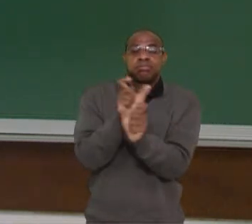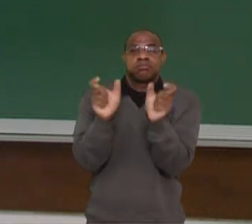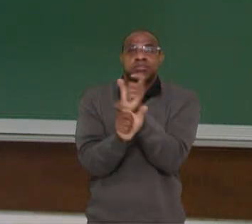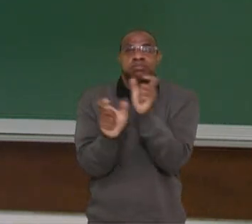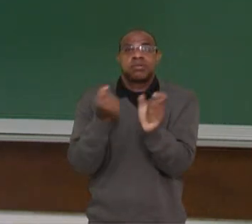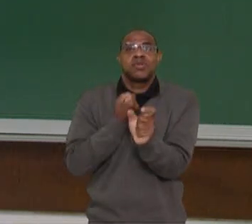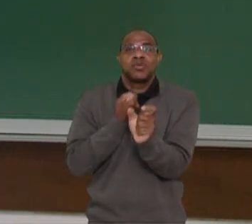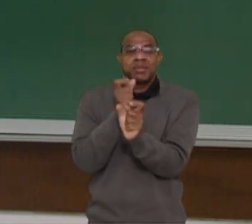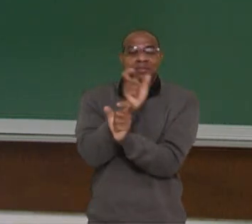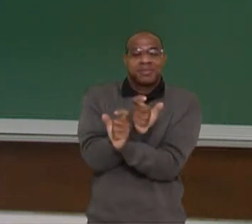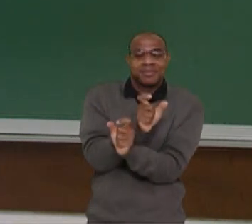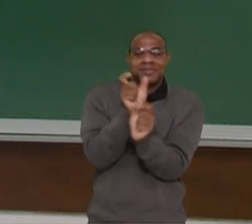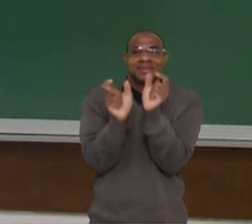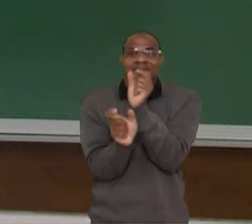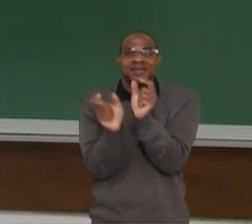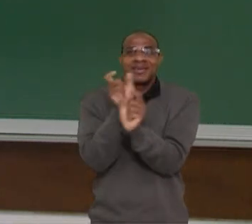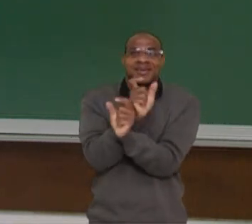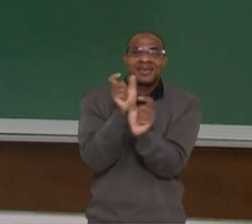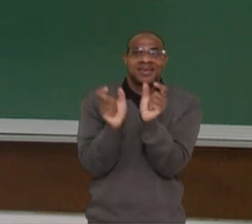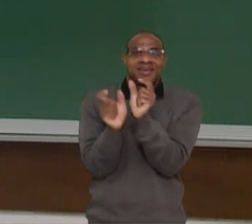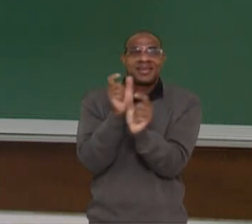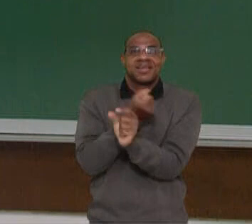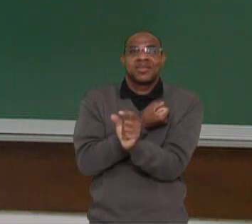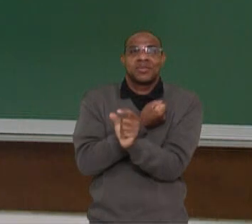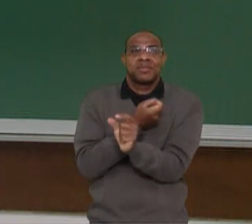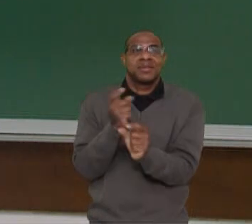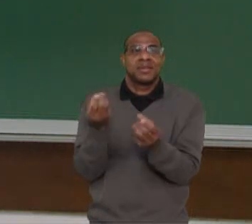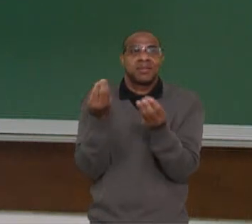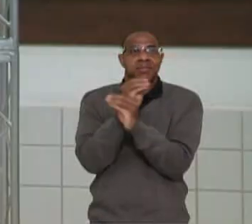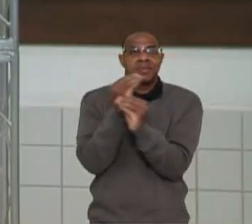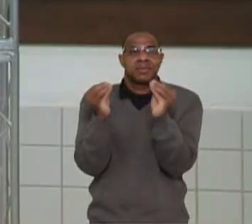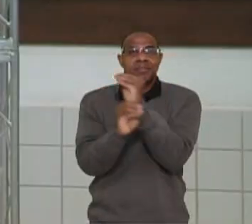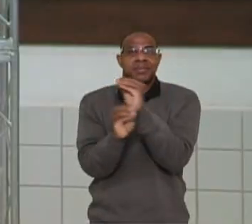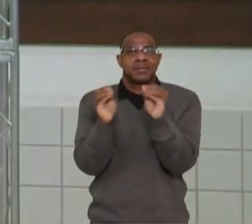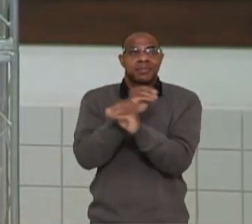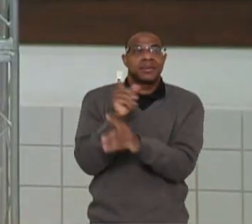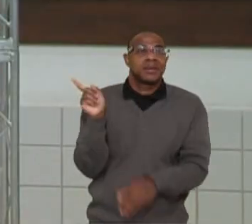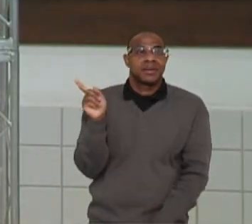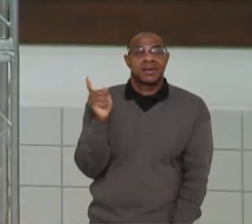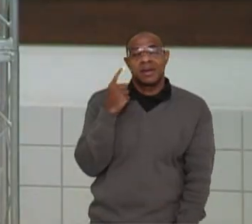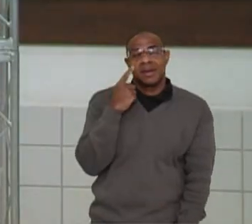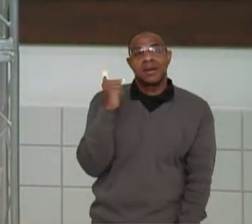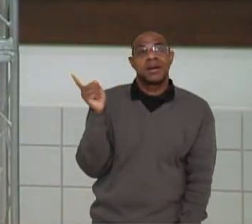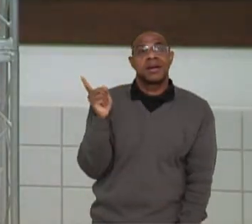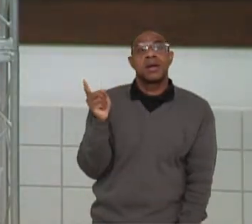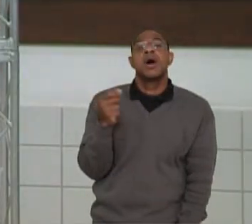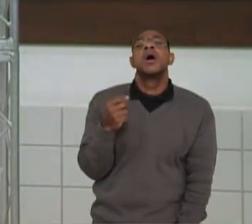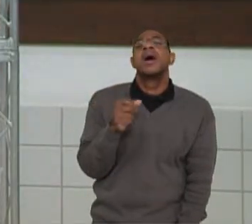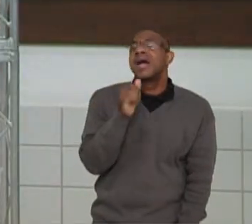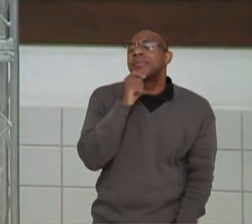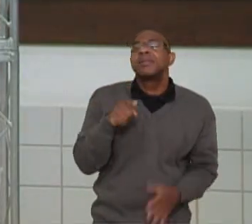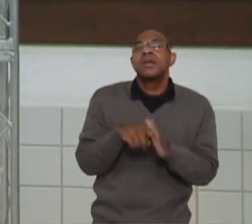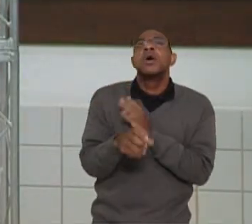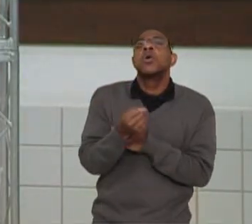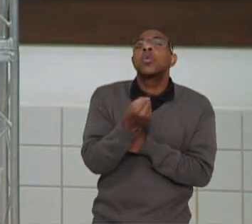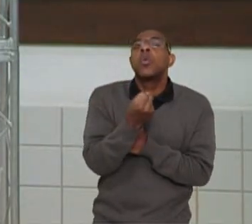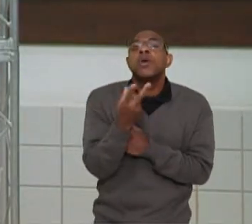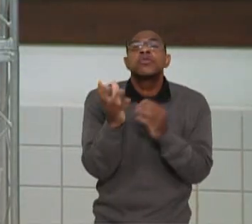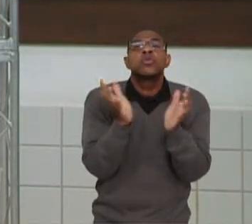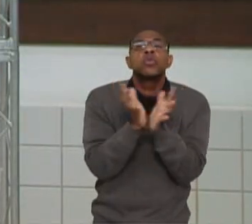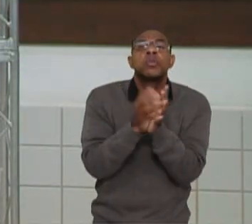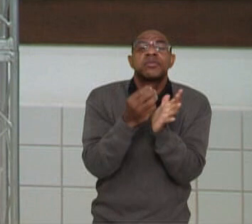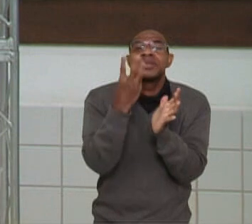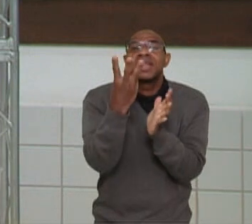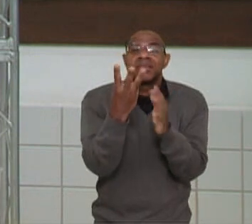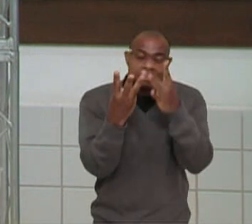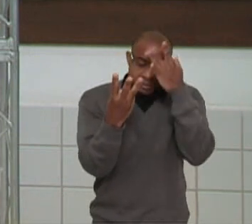são números diferentes. Por que eu chamo atenção para isso? Veja, se eu perguntasse para você quantos grupos de 3 pessoas eu posso